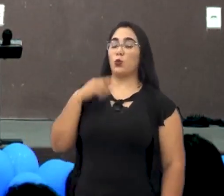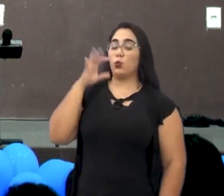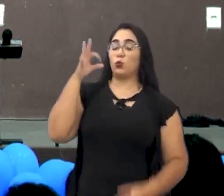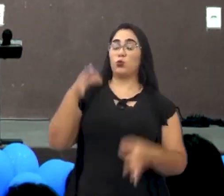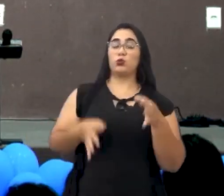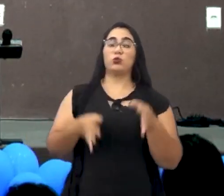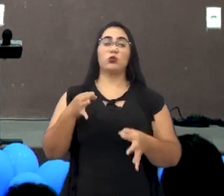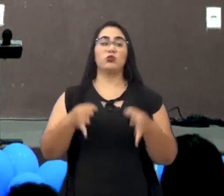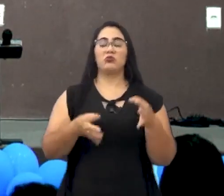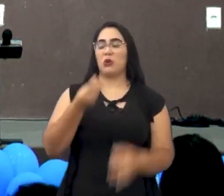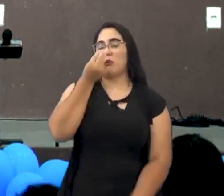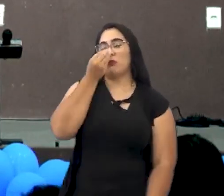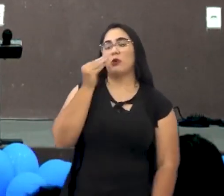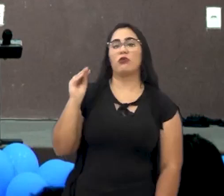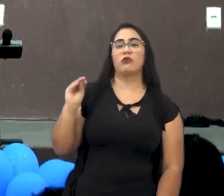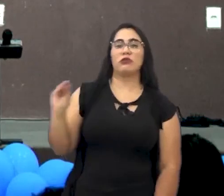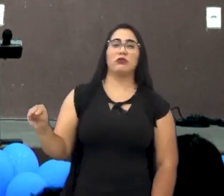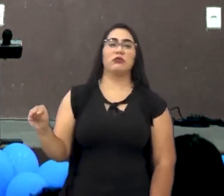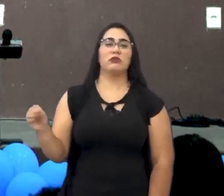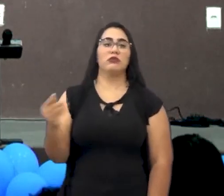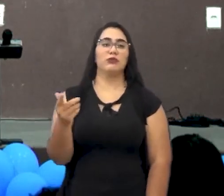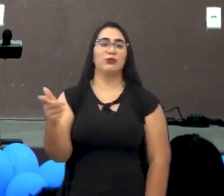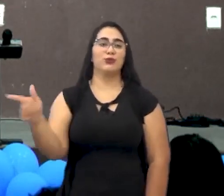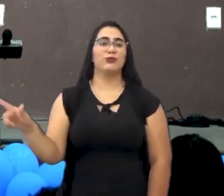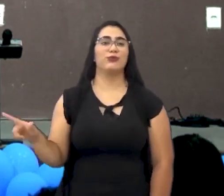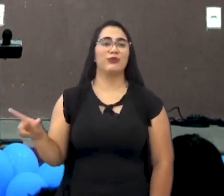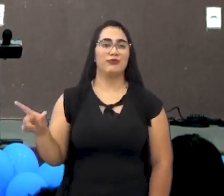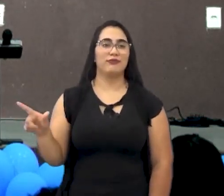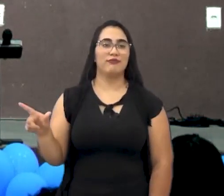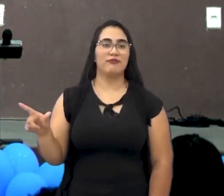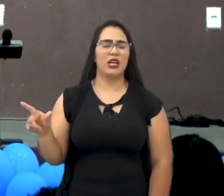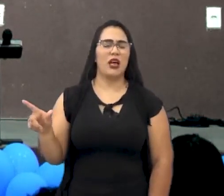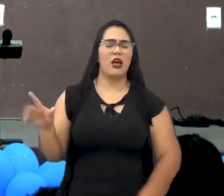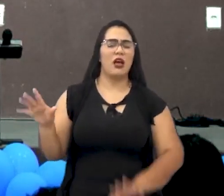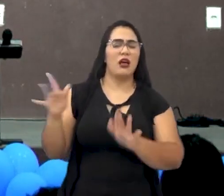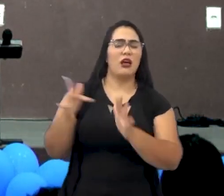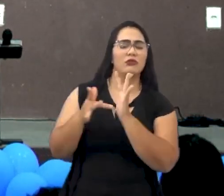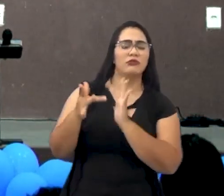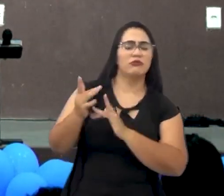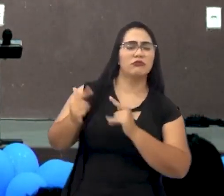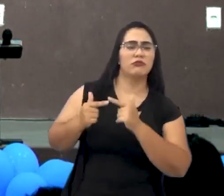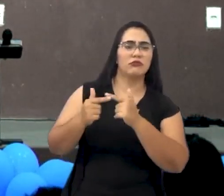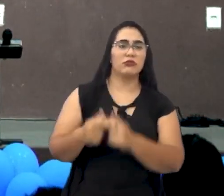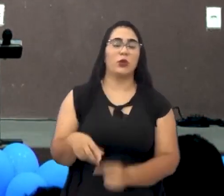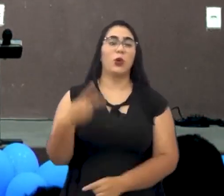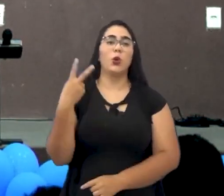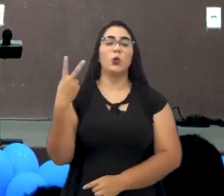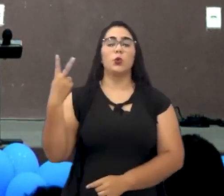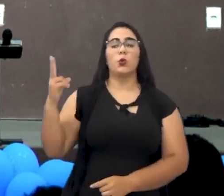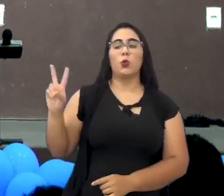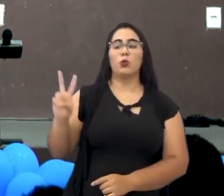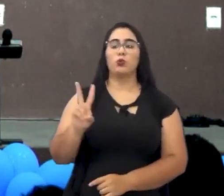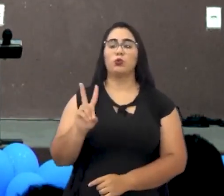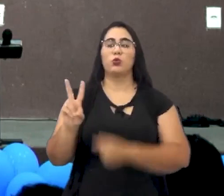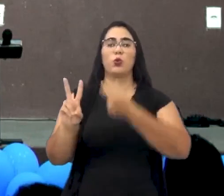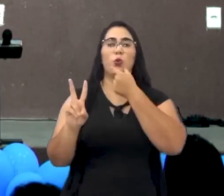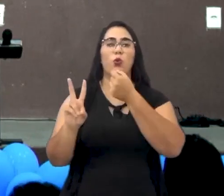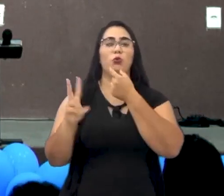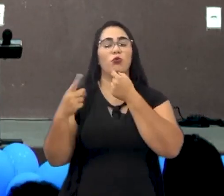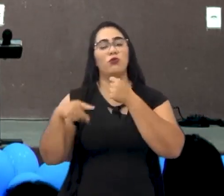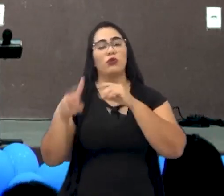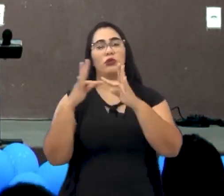e desprezavam os outros. Aí Jesus continua. 2 homens foram ao templo para